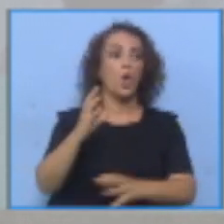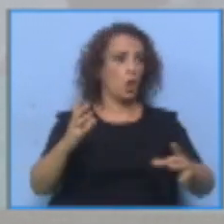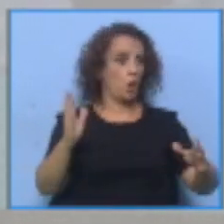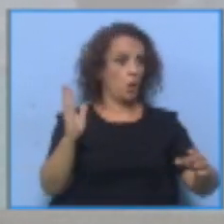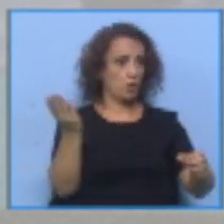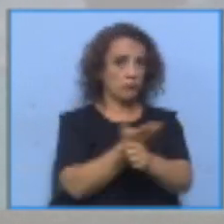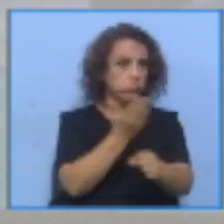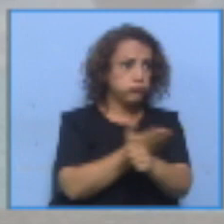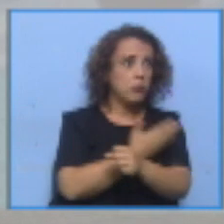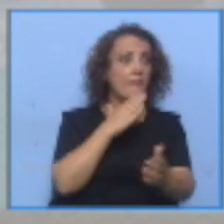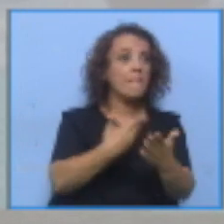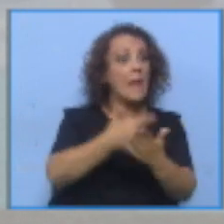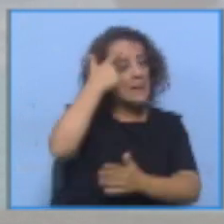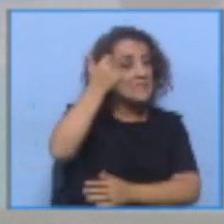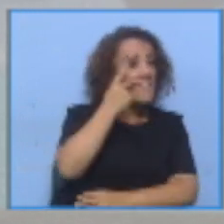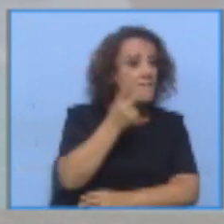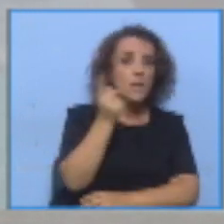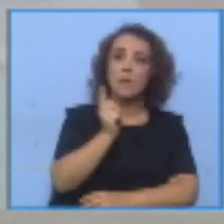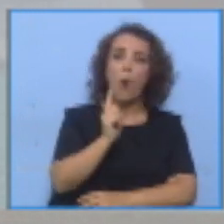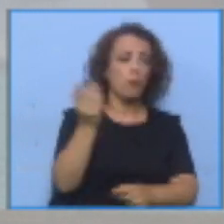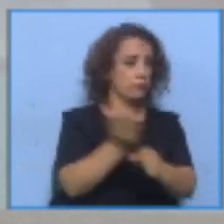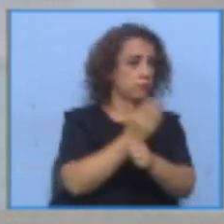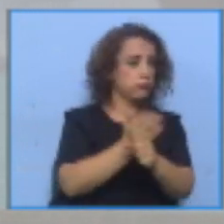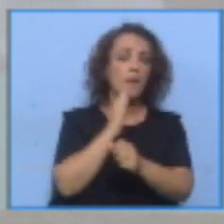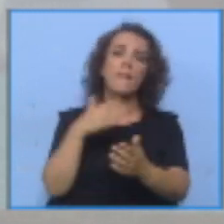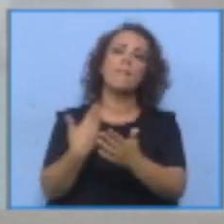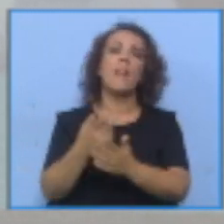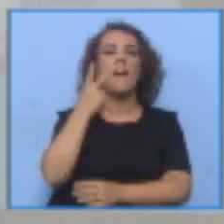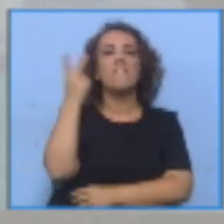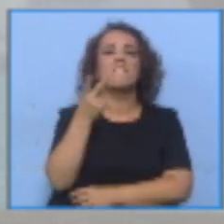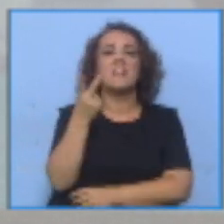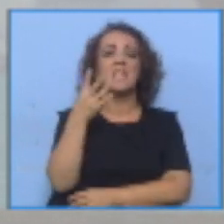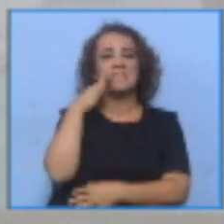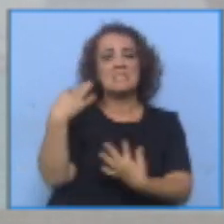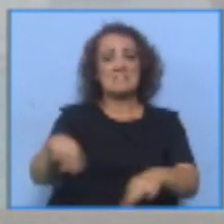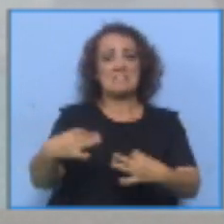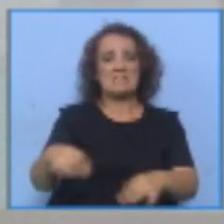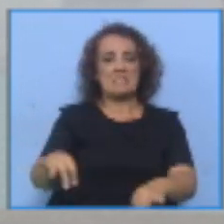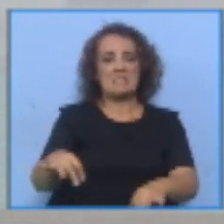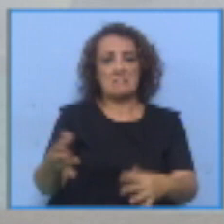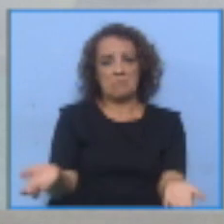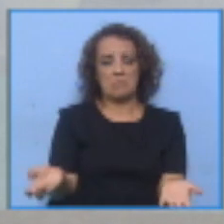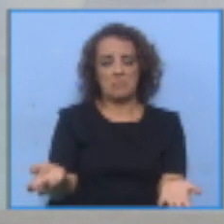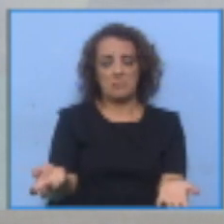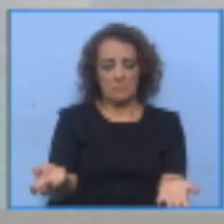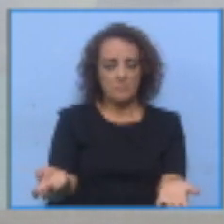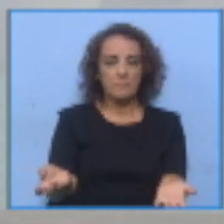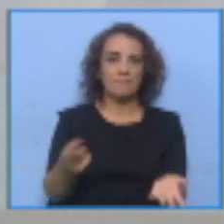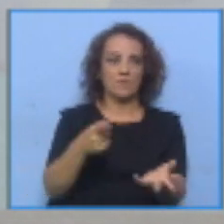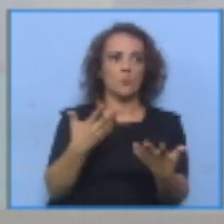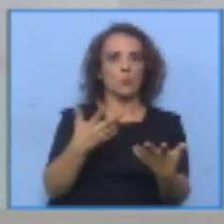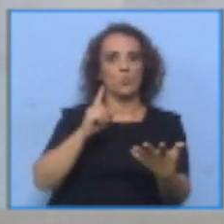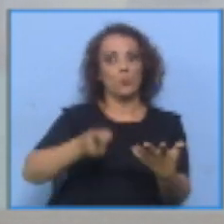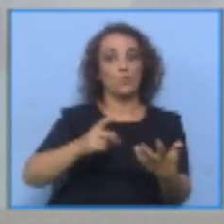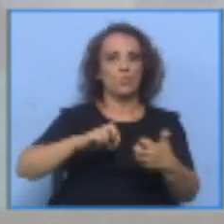o essencial, mas para ter uma vida, pois, supérflua. E aí está o problema e os confrontos que se estão